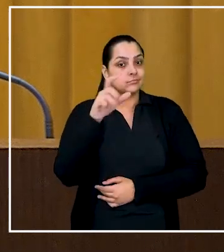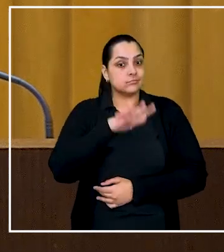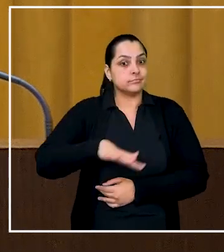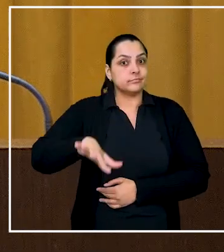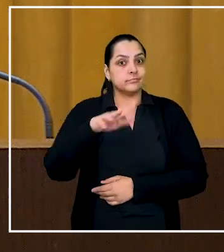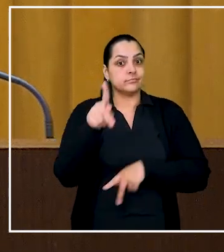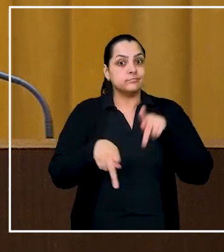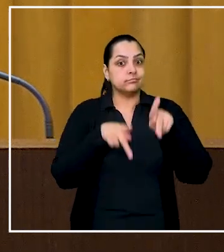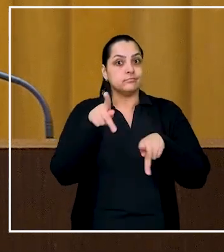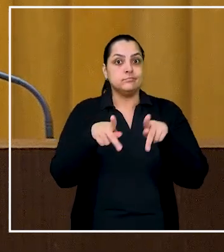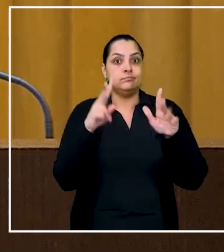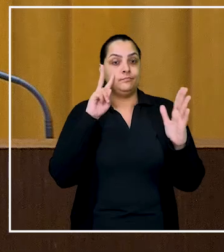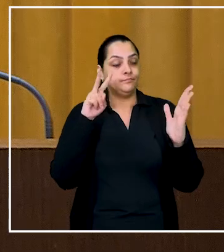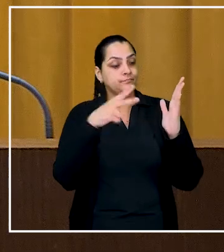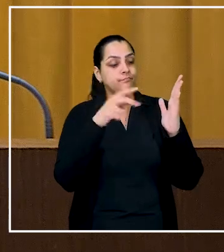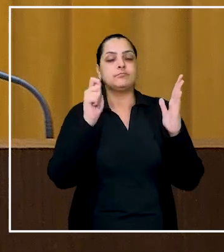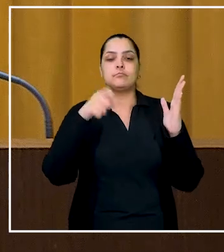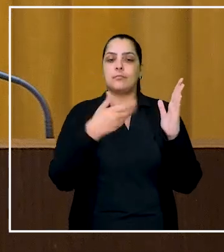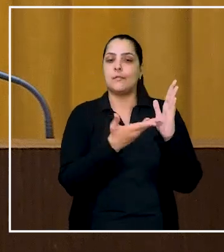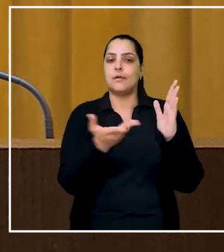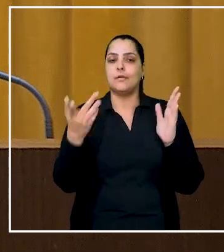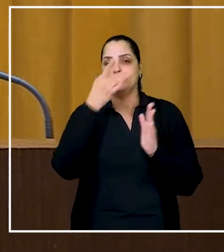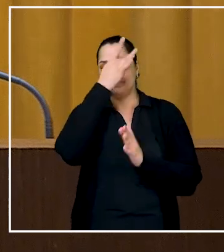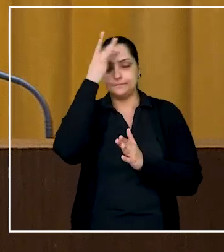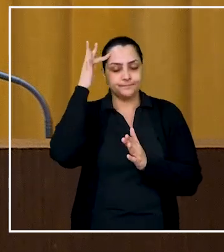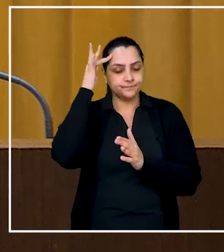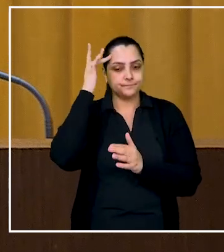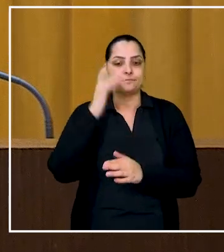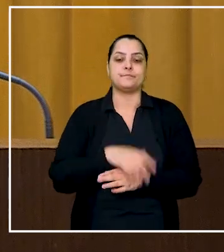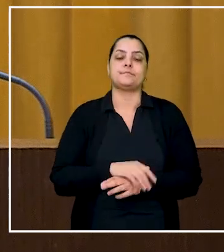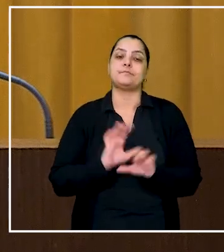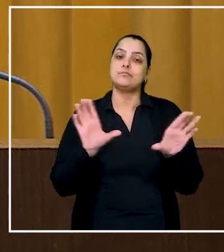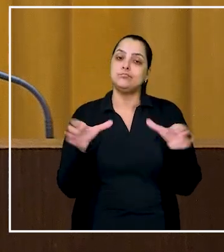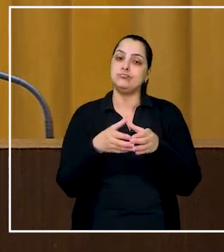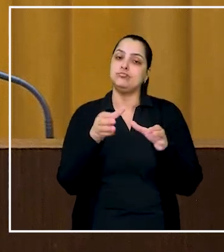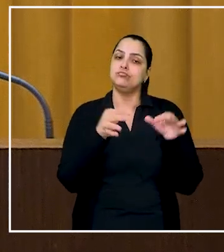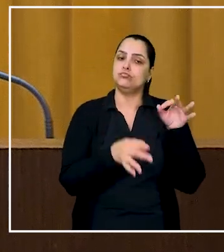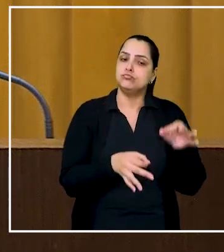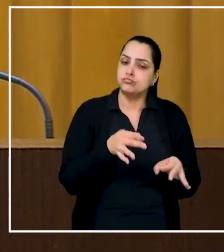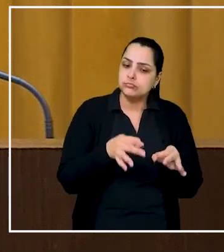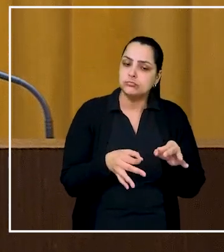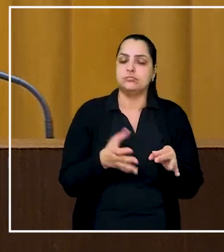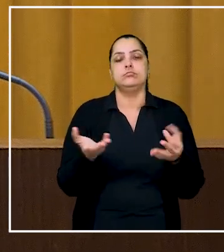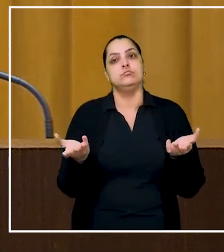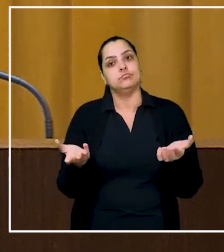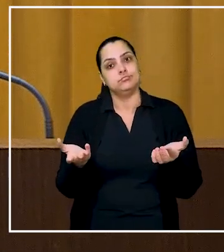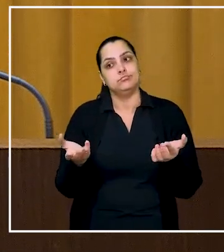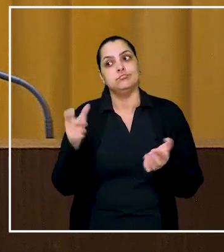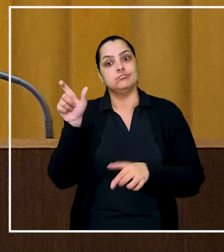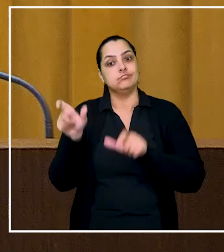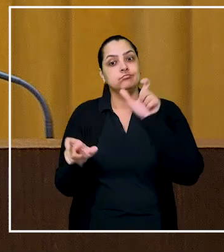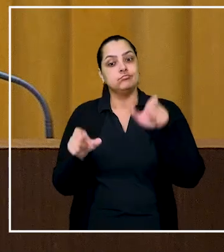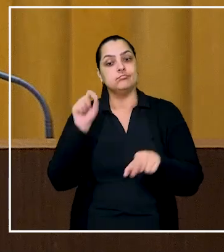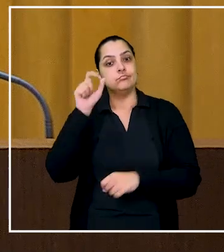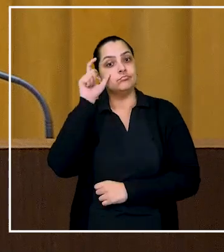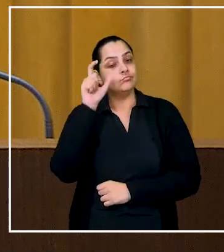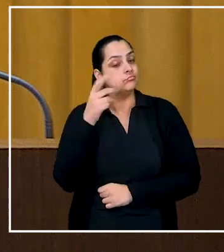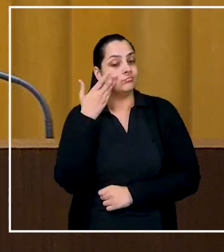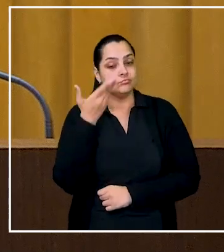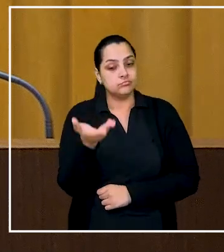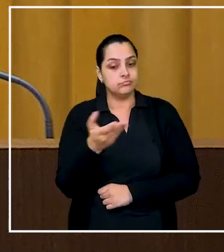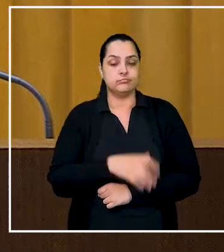interesse público serão acessíveis a toda a comunidade jurídica, a todas as partes, a